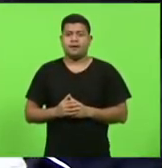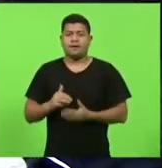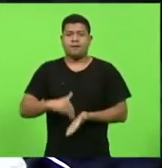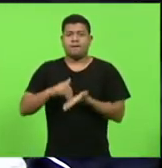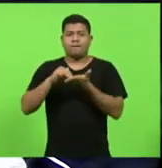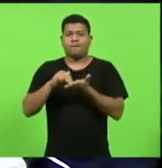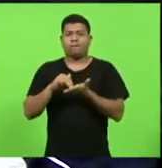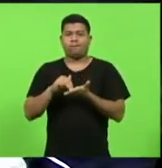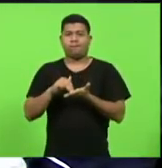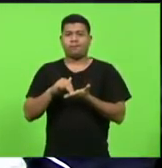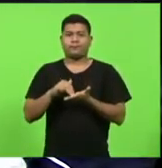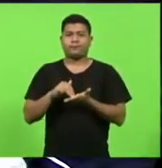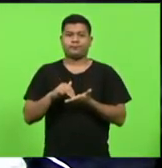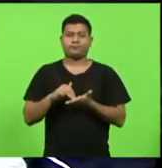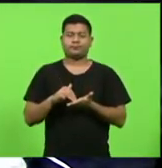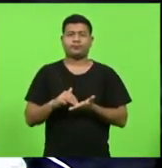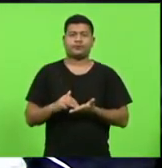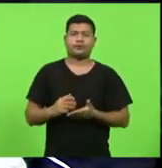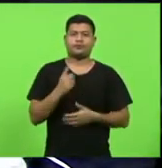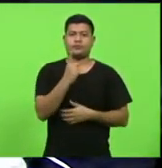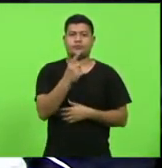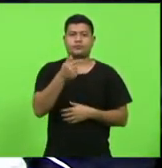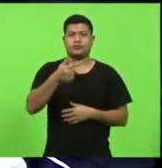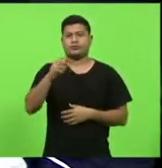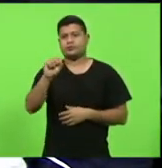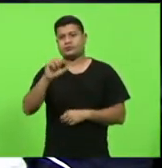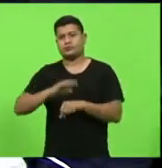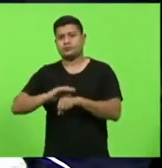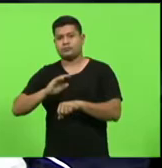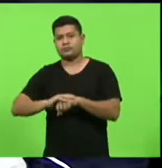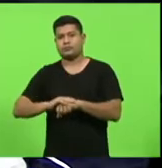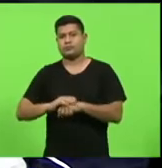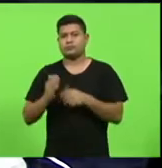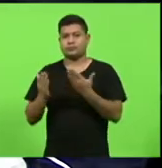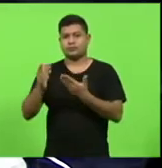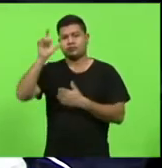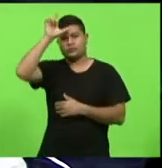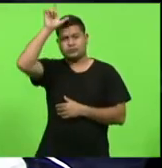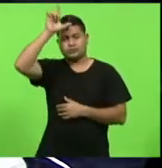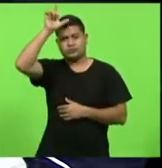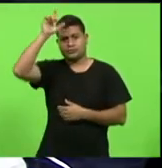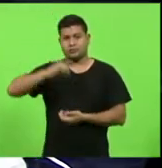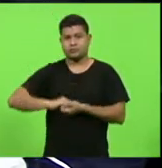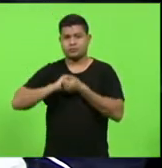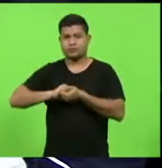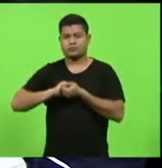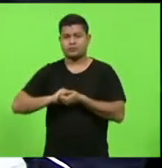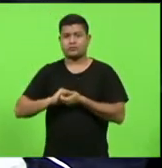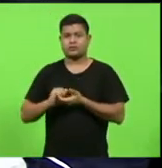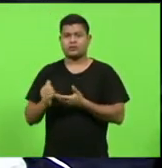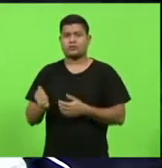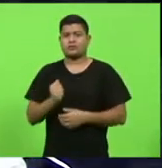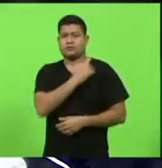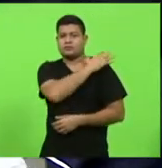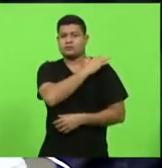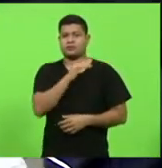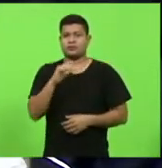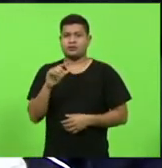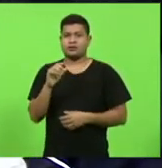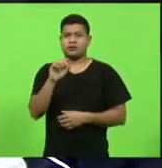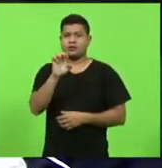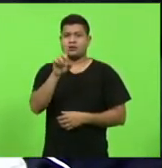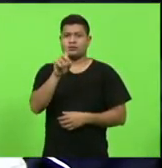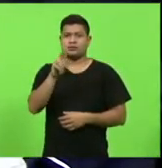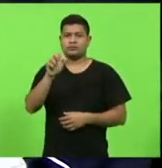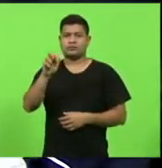Moções. Moção 178, autor, deputado Sargento Lima, cumprimentando o general Eduardo Pazuello pelos